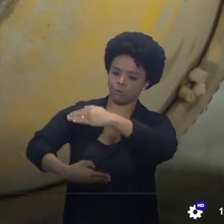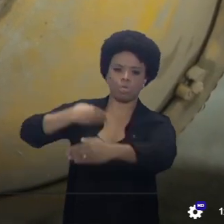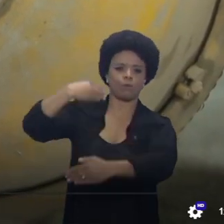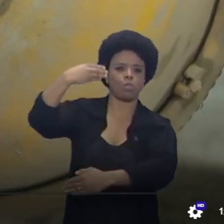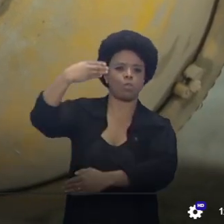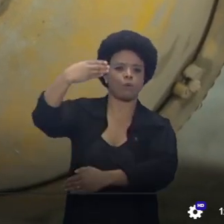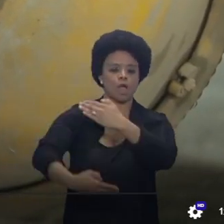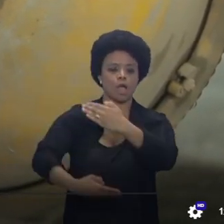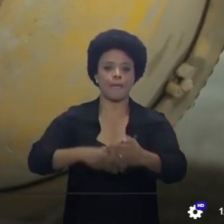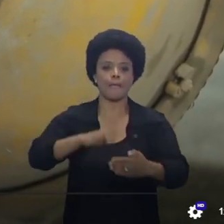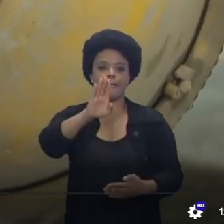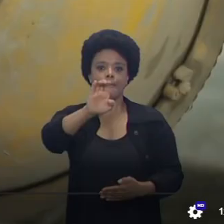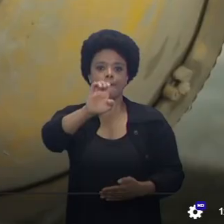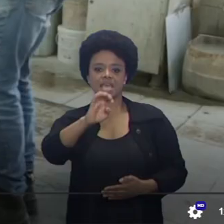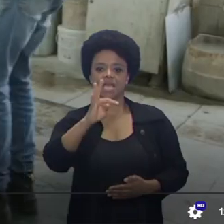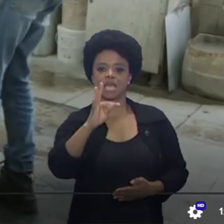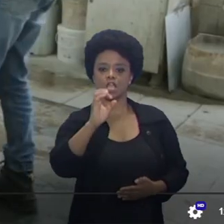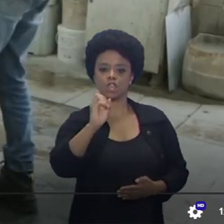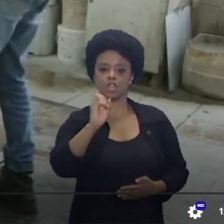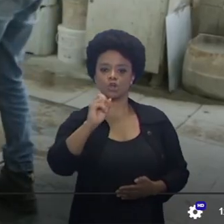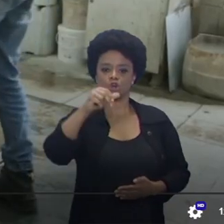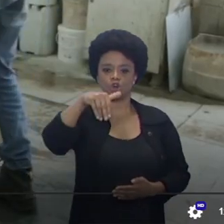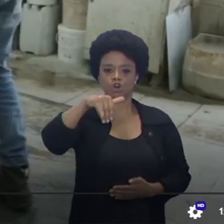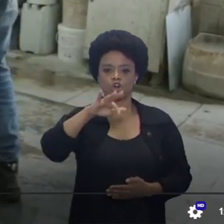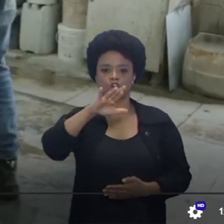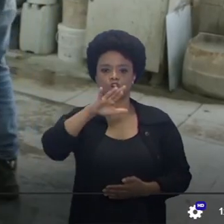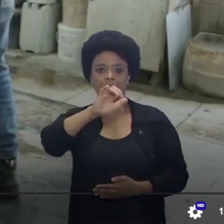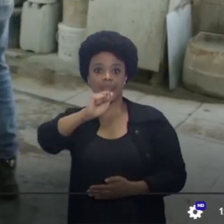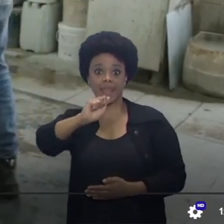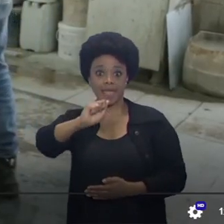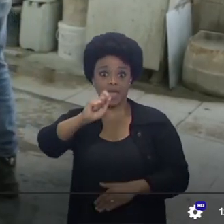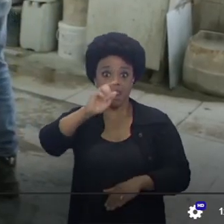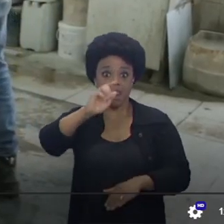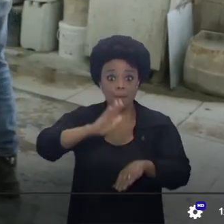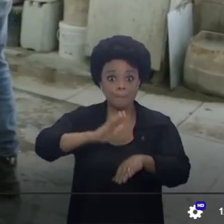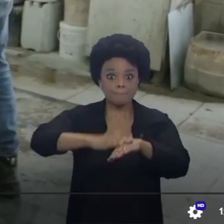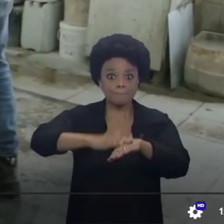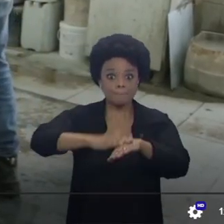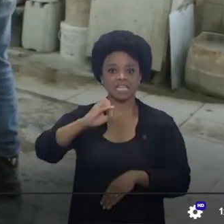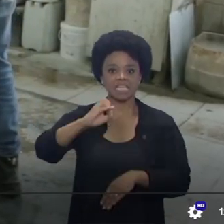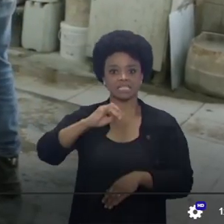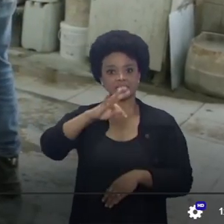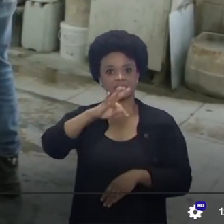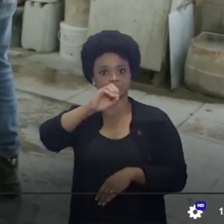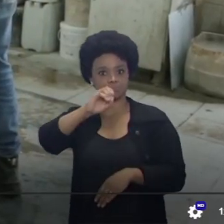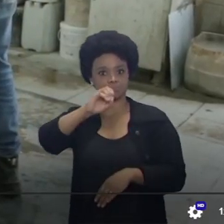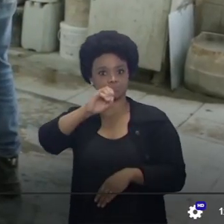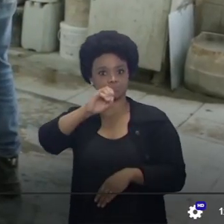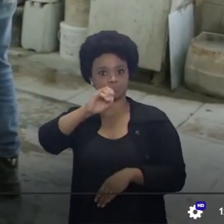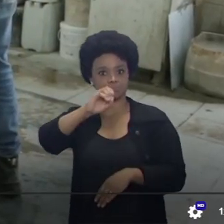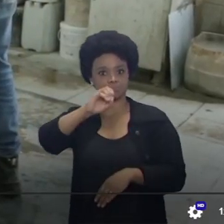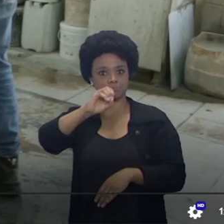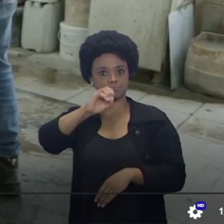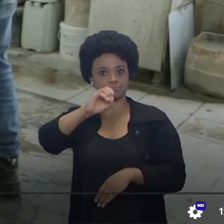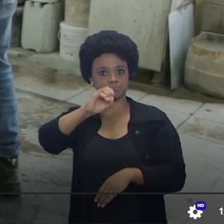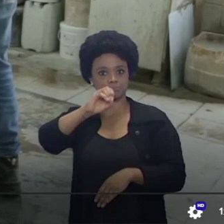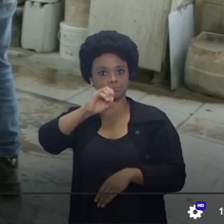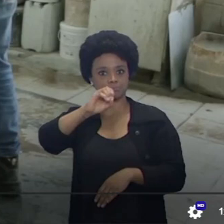concreto não é necessariamente aquele que tem mais cimento, mas sim o qual tem a menor quantidade